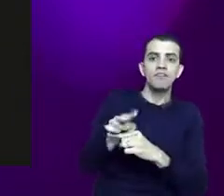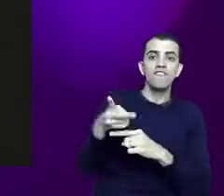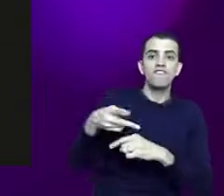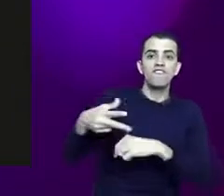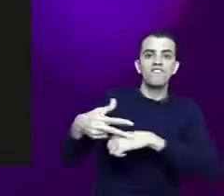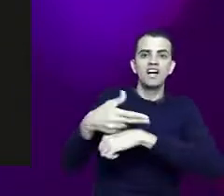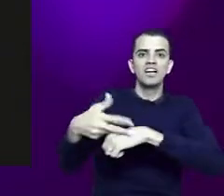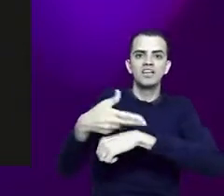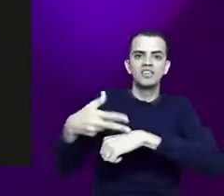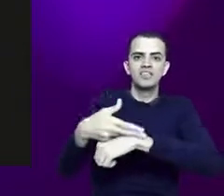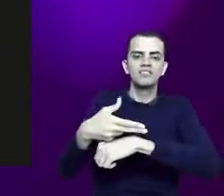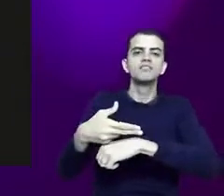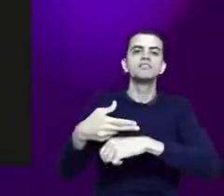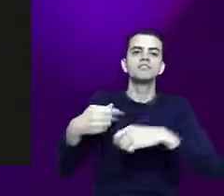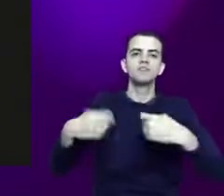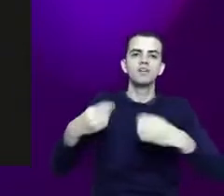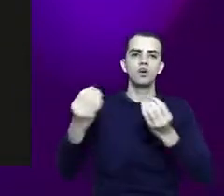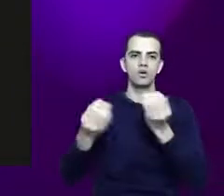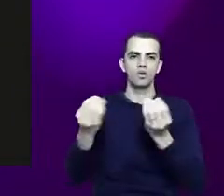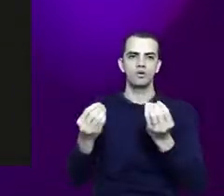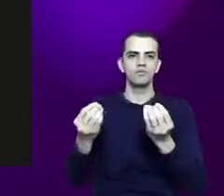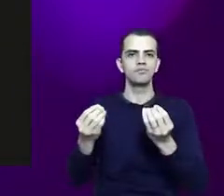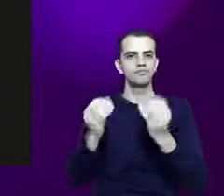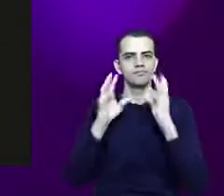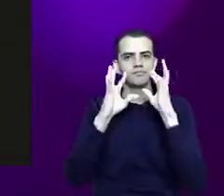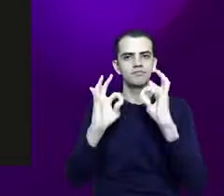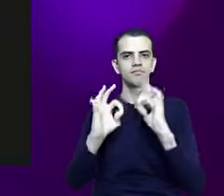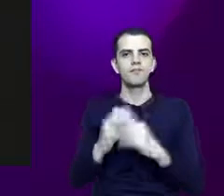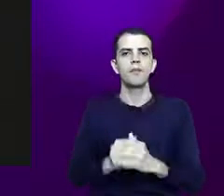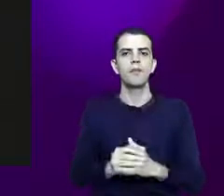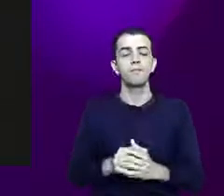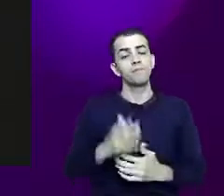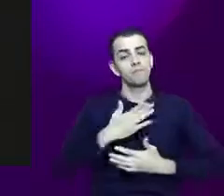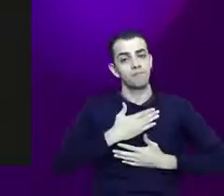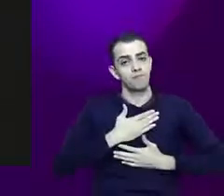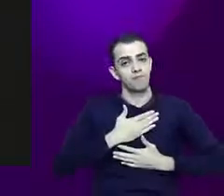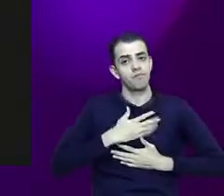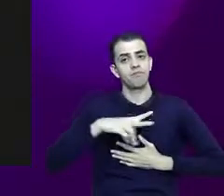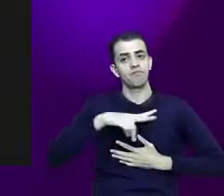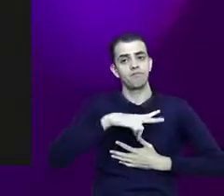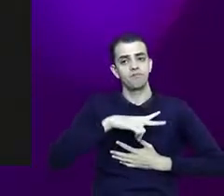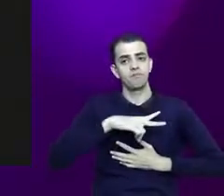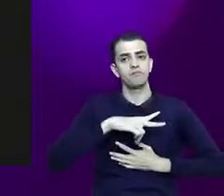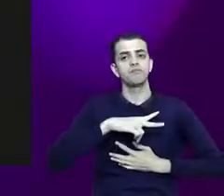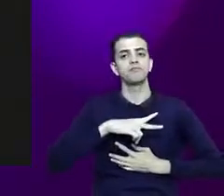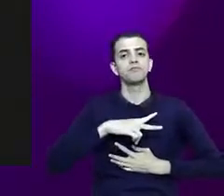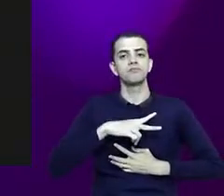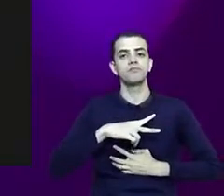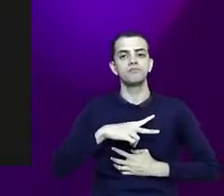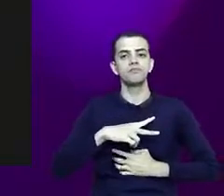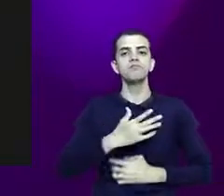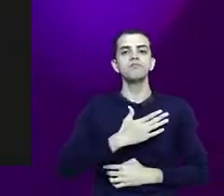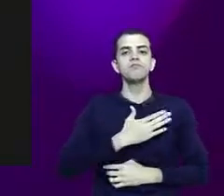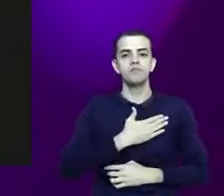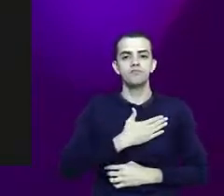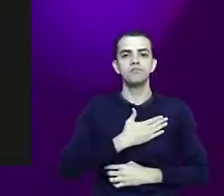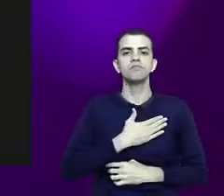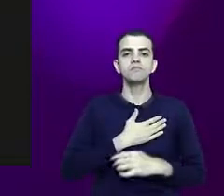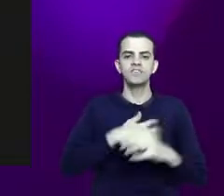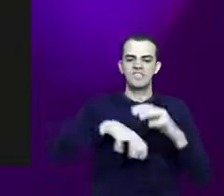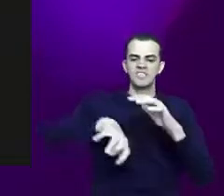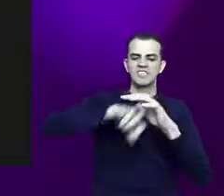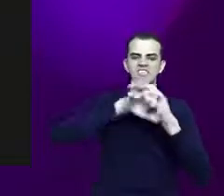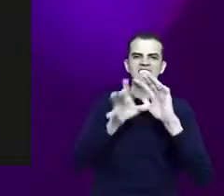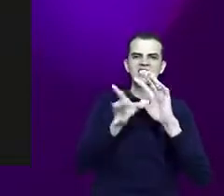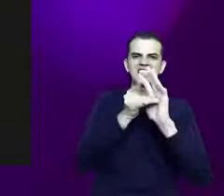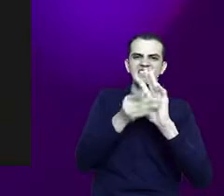uma displasia como essa. Eu, particularmente, pessoalmente, opto por próteses não cimentadas